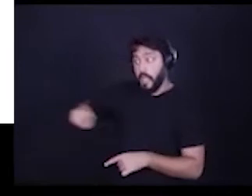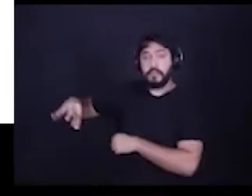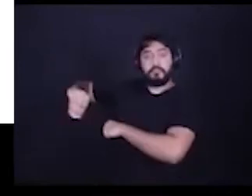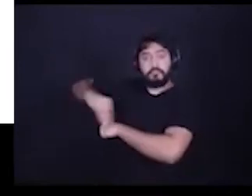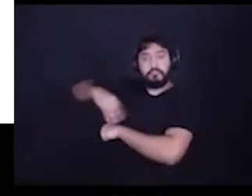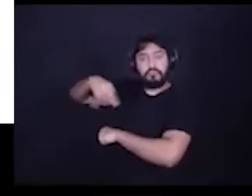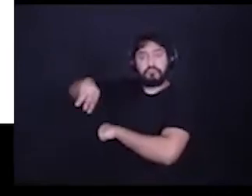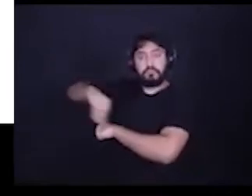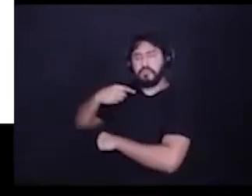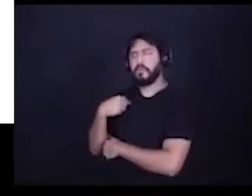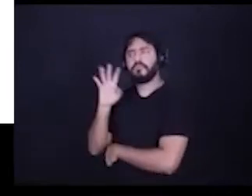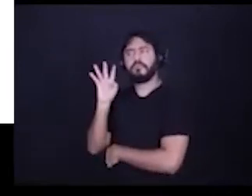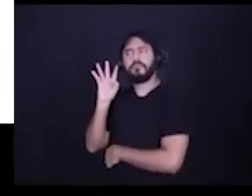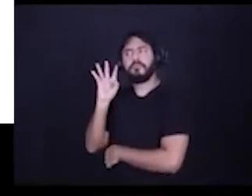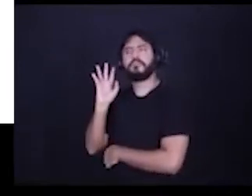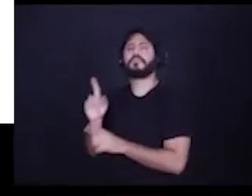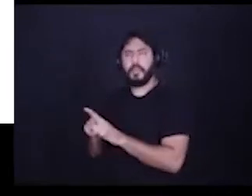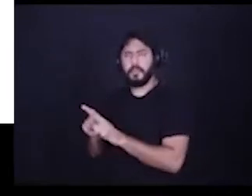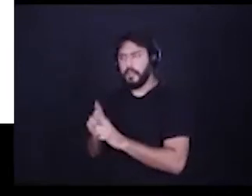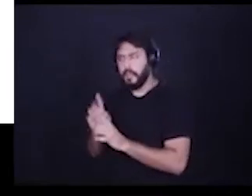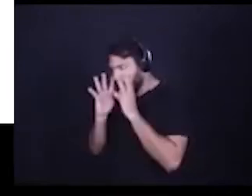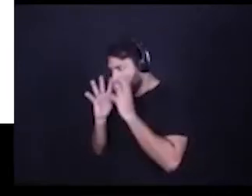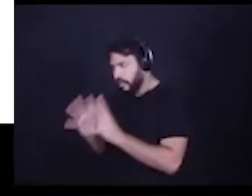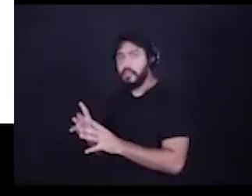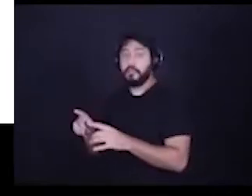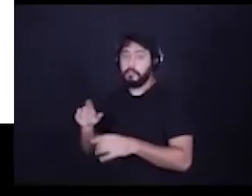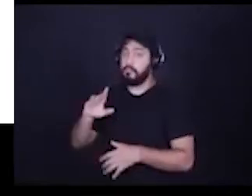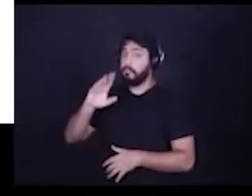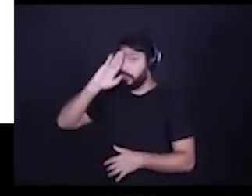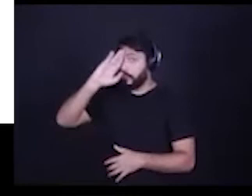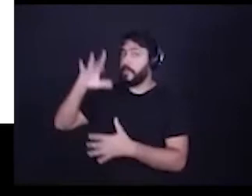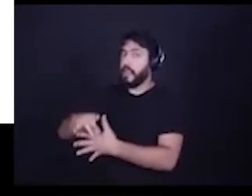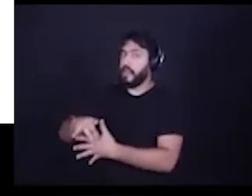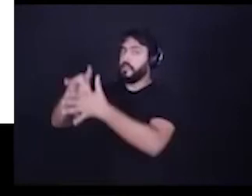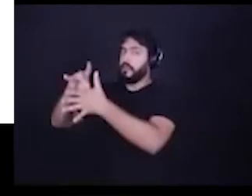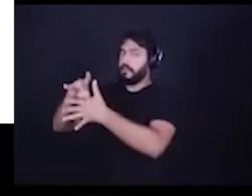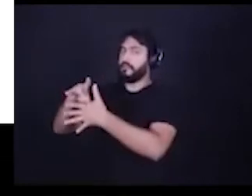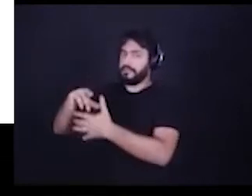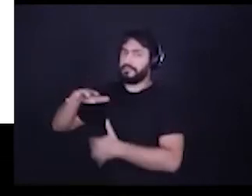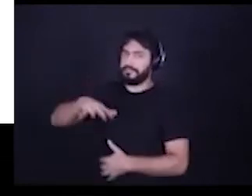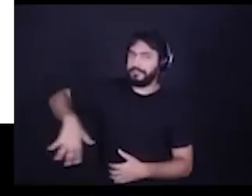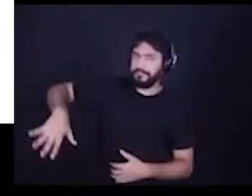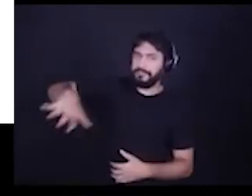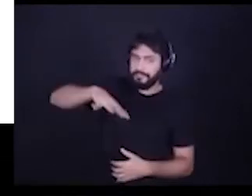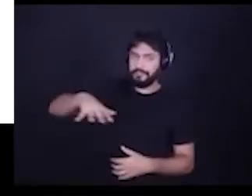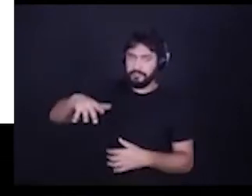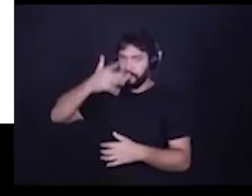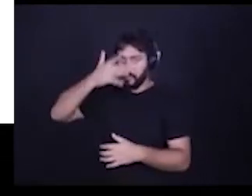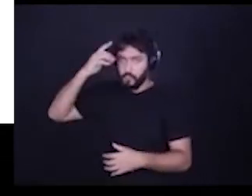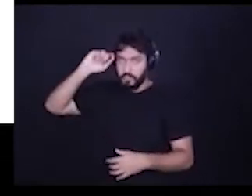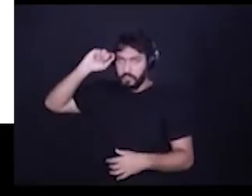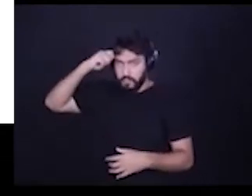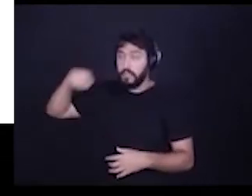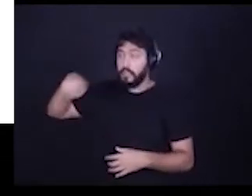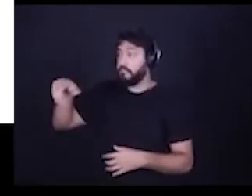nessa comunicação, especialmente as lideranças desse processo ali dentro, eram pessoas muito importantes de eu